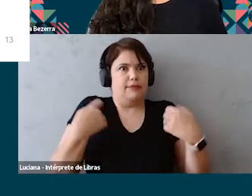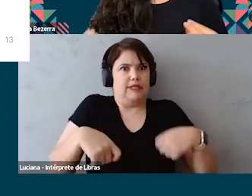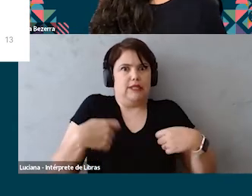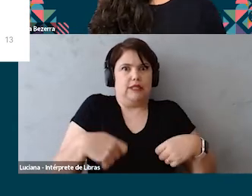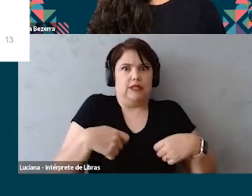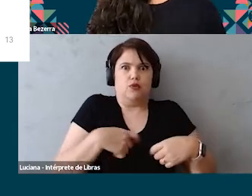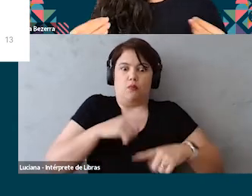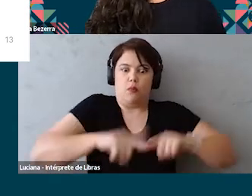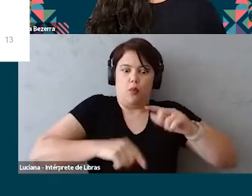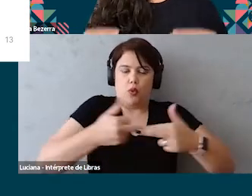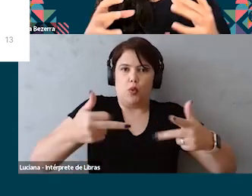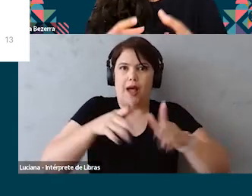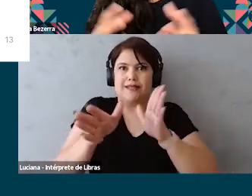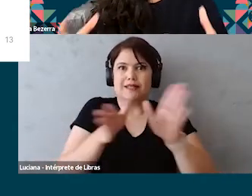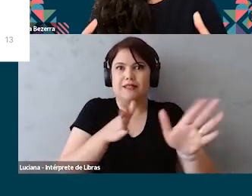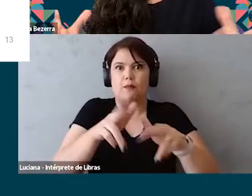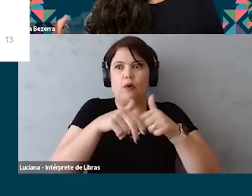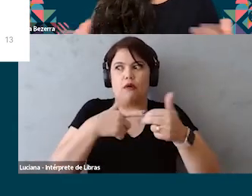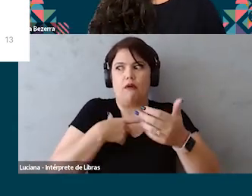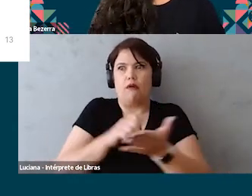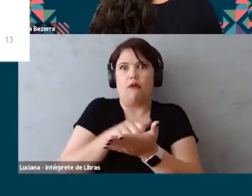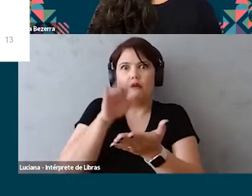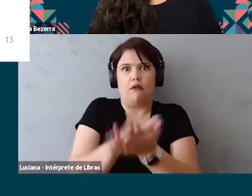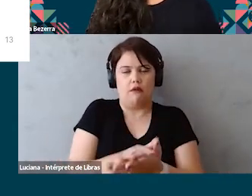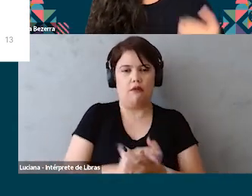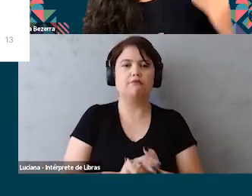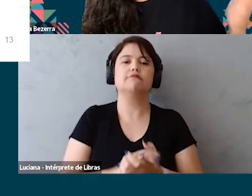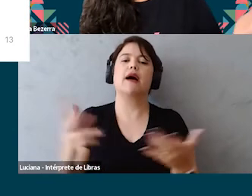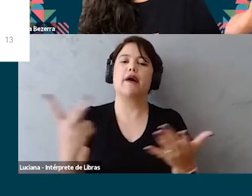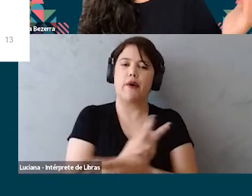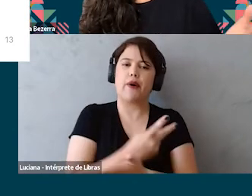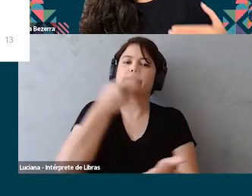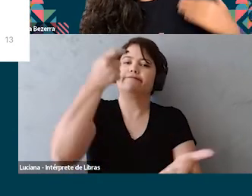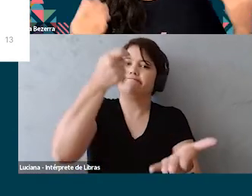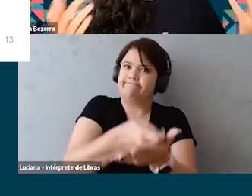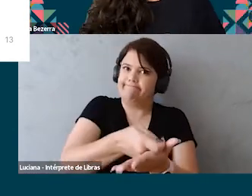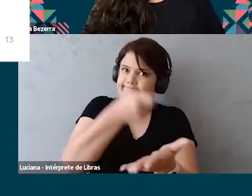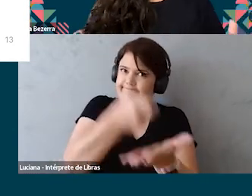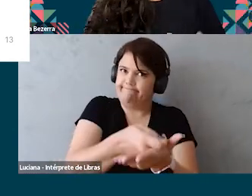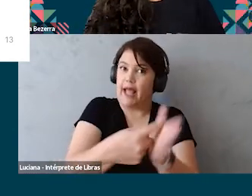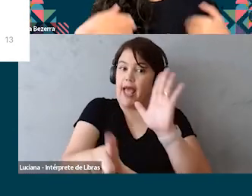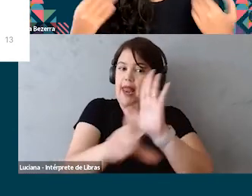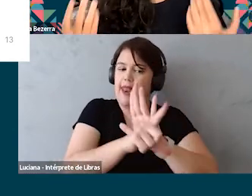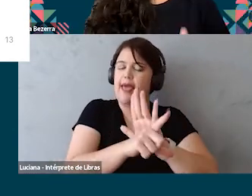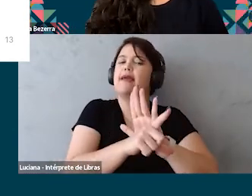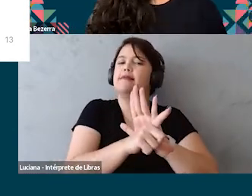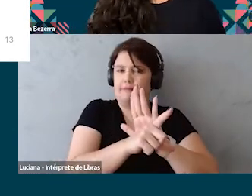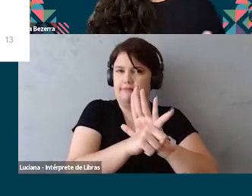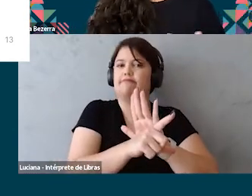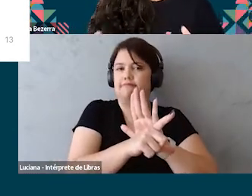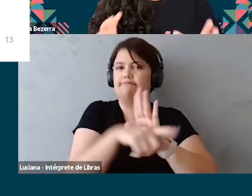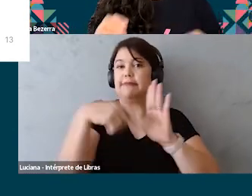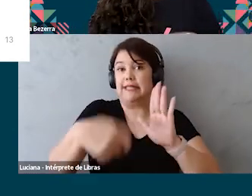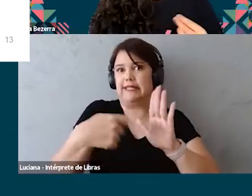o meu produto acessível. Por quê? Porque é simplesmente porque eu recebi a punição. E aí vem essa exigência, que a lei te obriga a